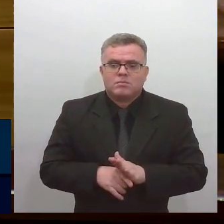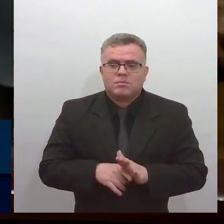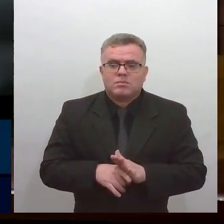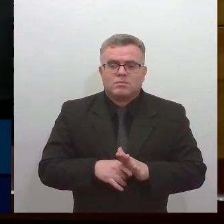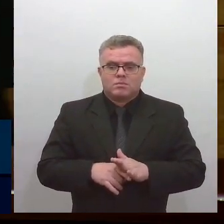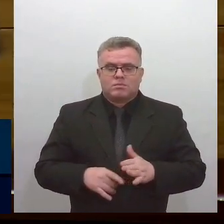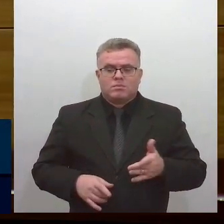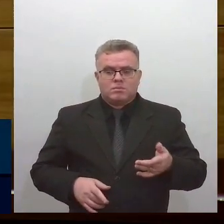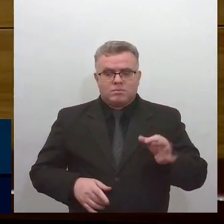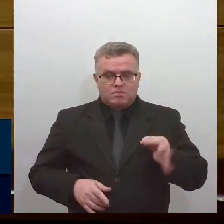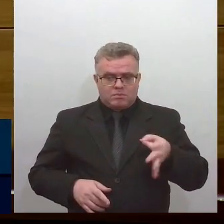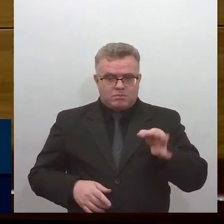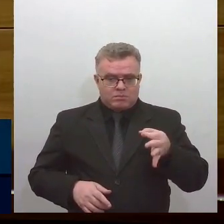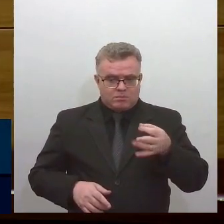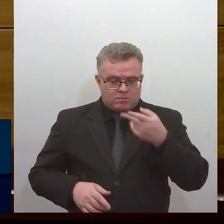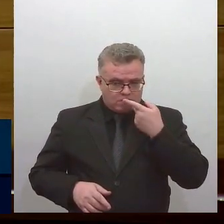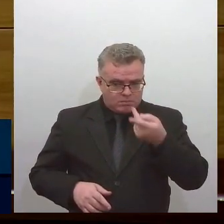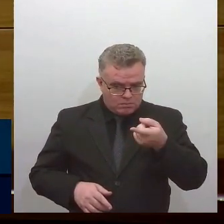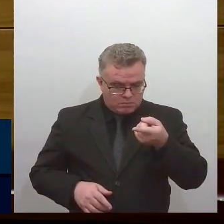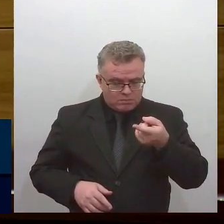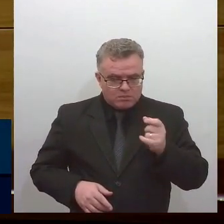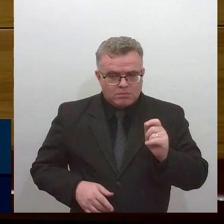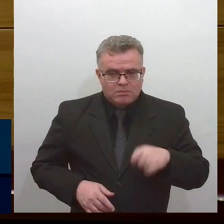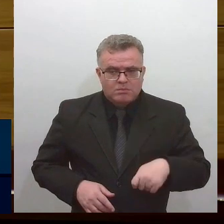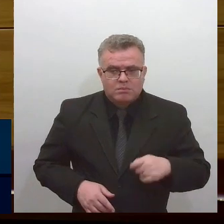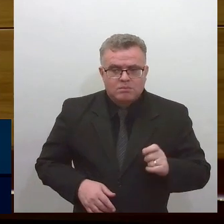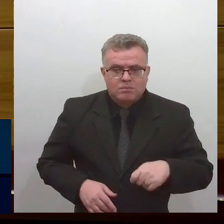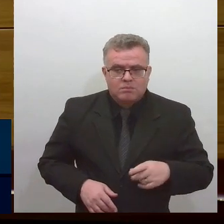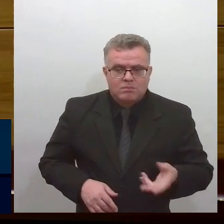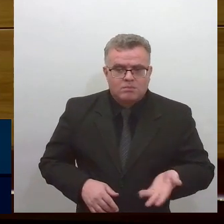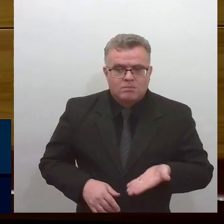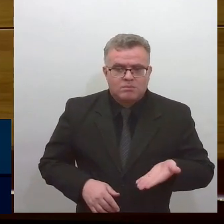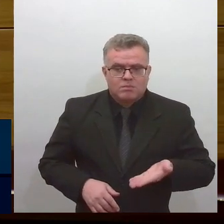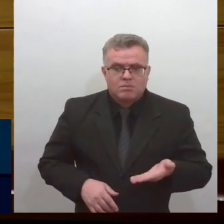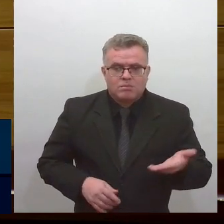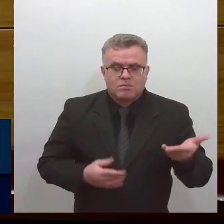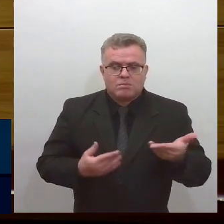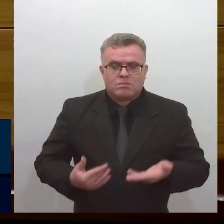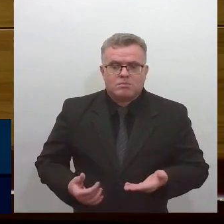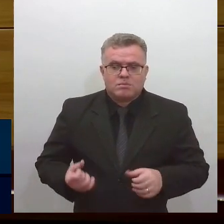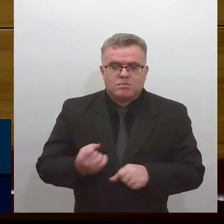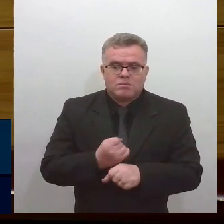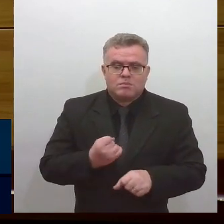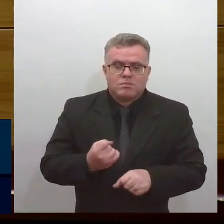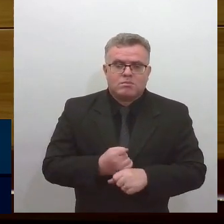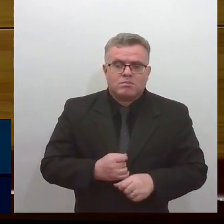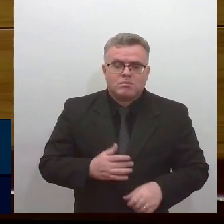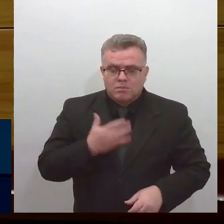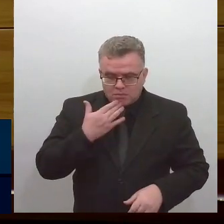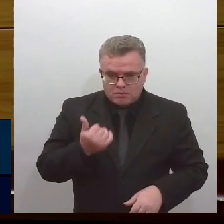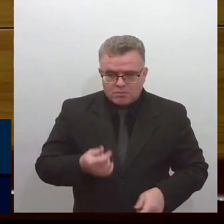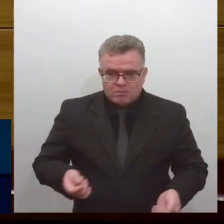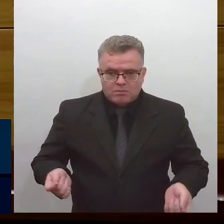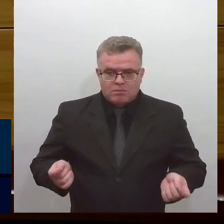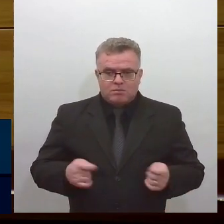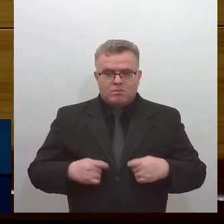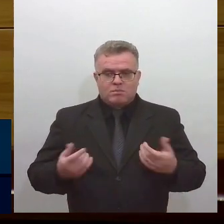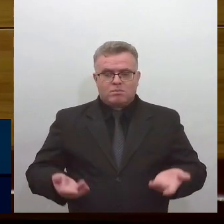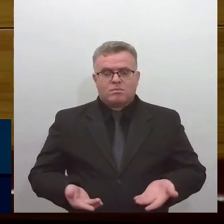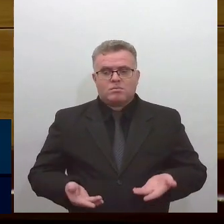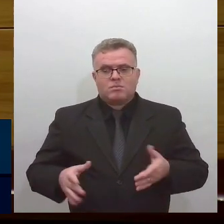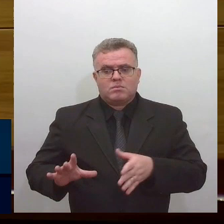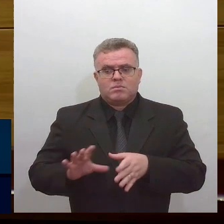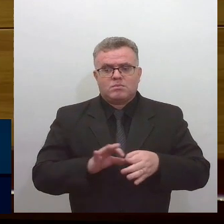aí no estudo de viabilidade O que que tá apontando hoje tá apontando uma restauração com melhorias Então nesse contexto a gente não tem uma